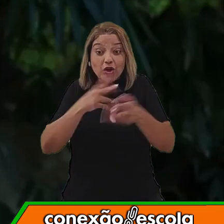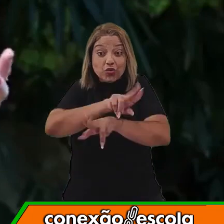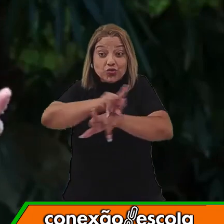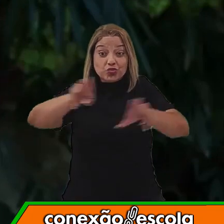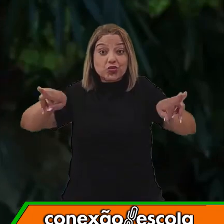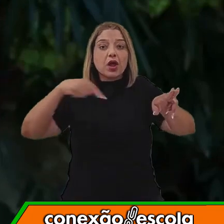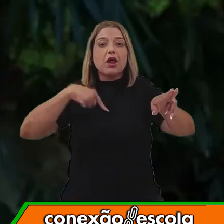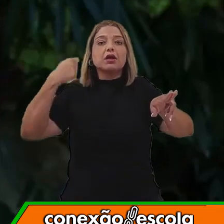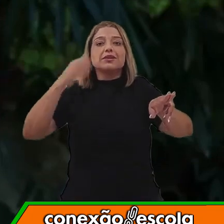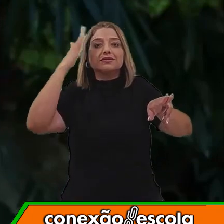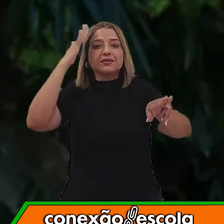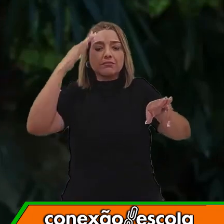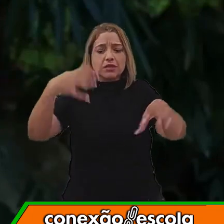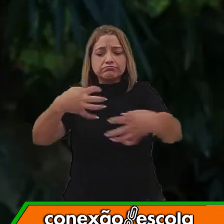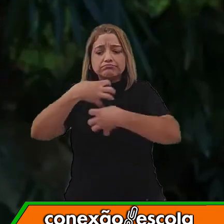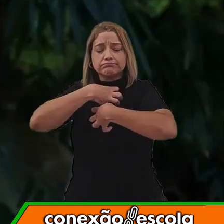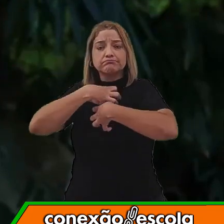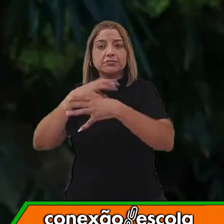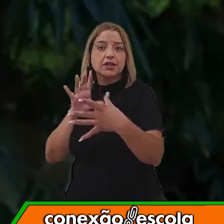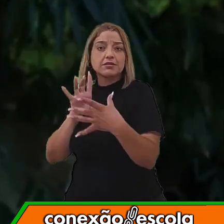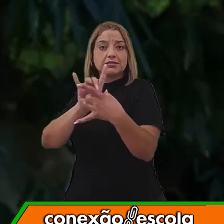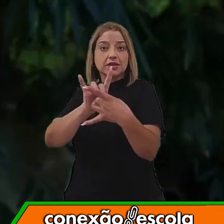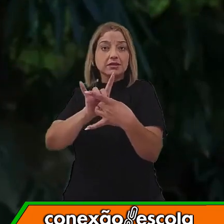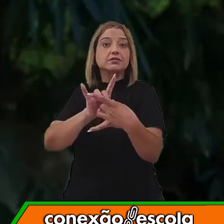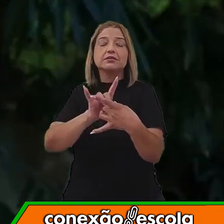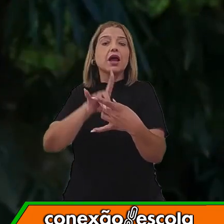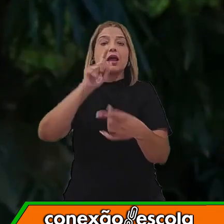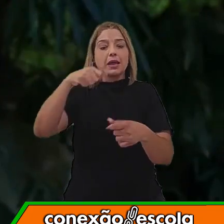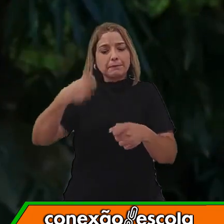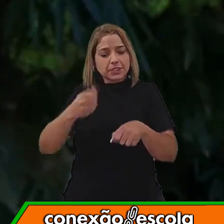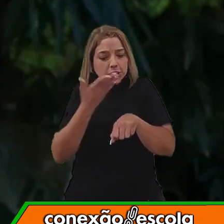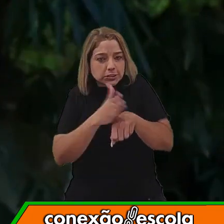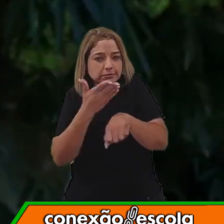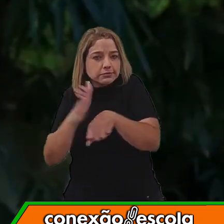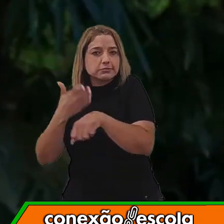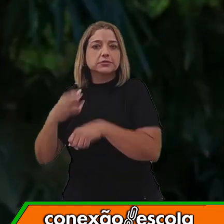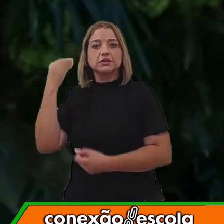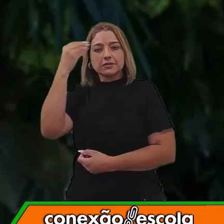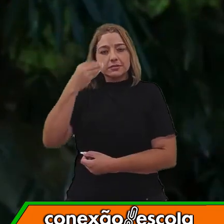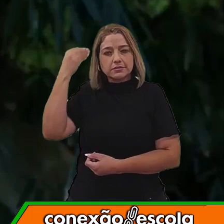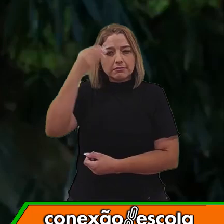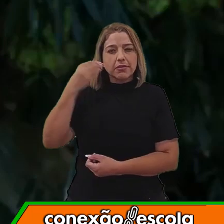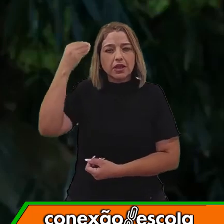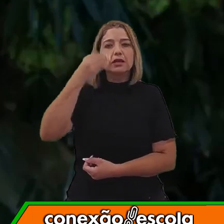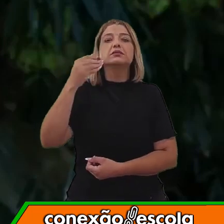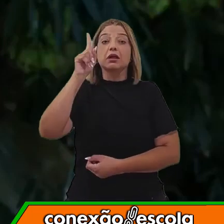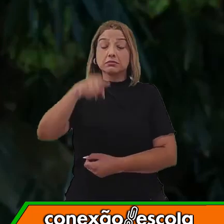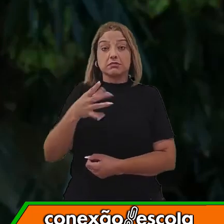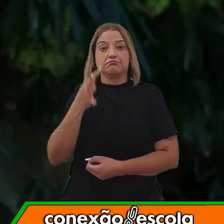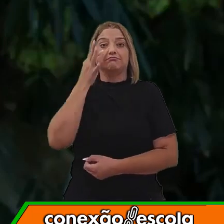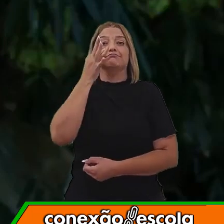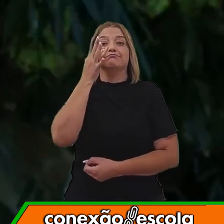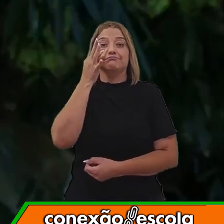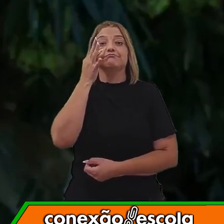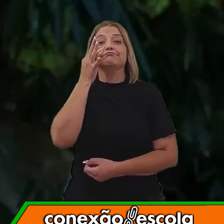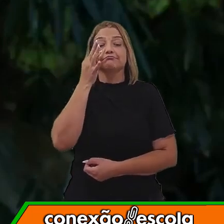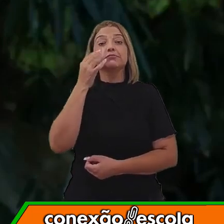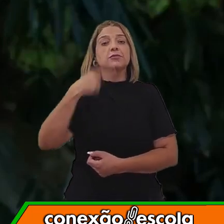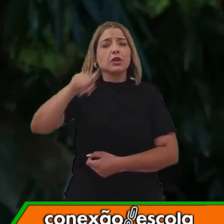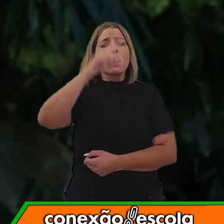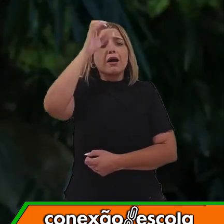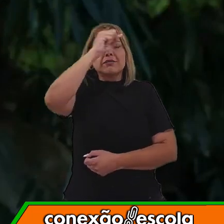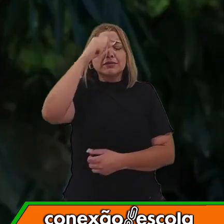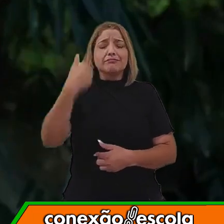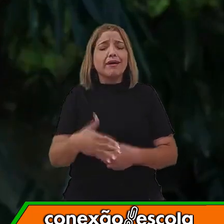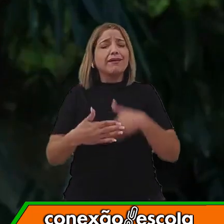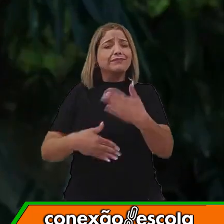os nossos sentidos. E isso não vem de berço. Precisa de exercício, de experiência, de real presença. Aprendemos tanta